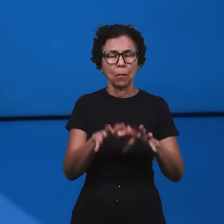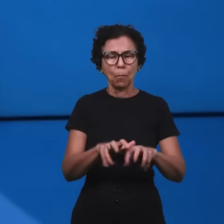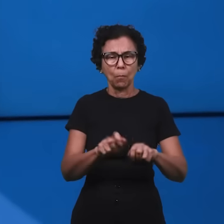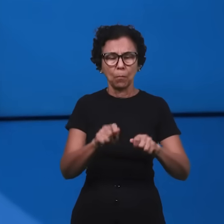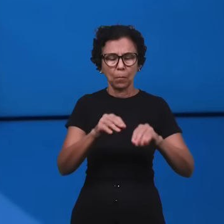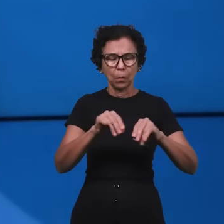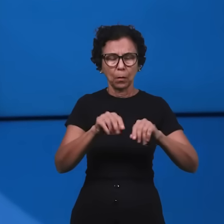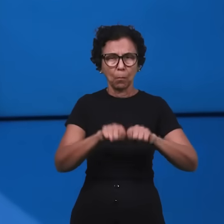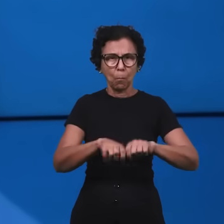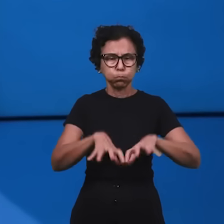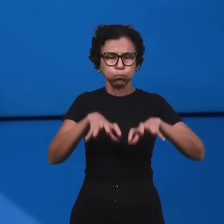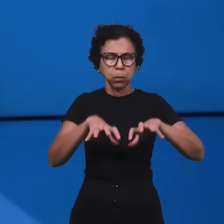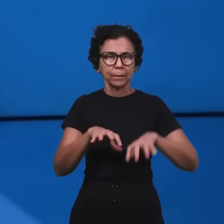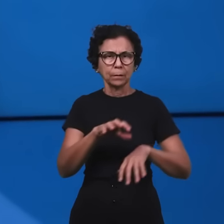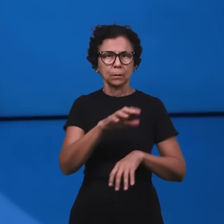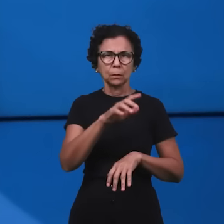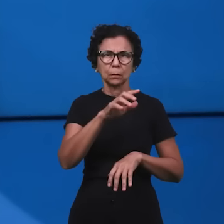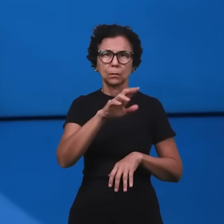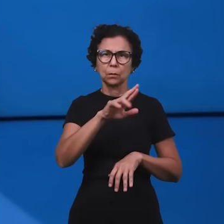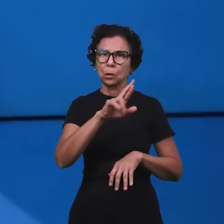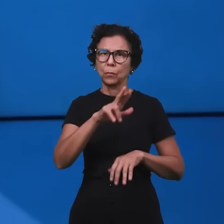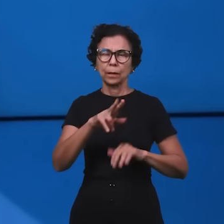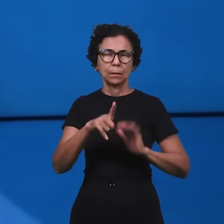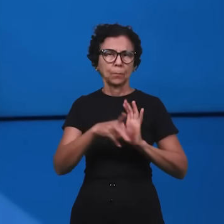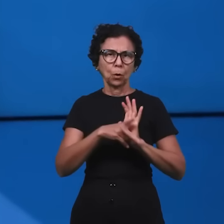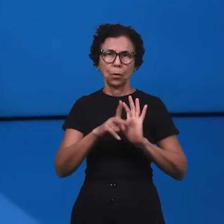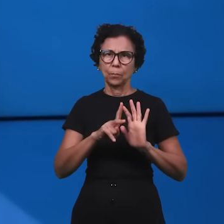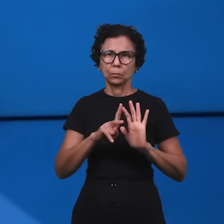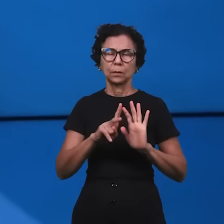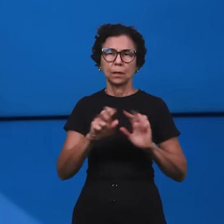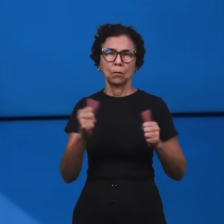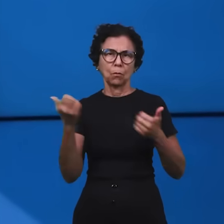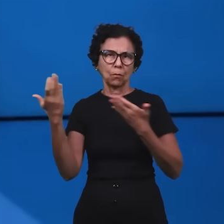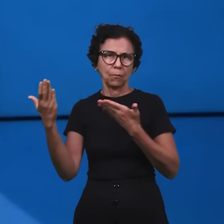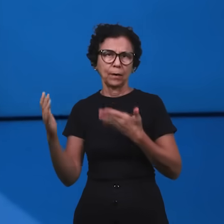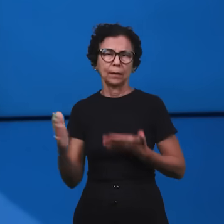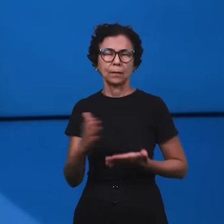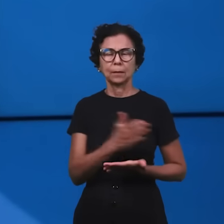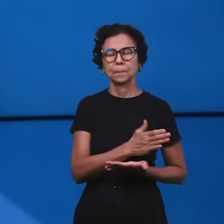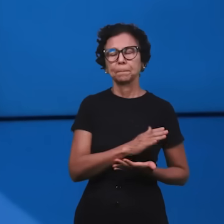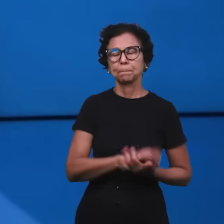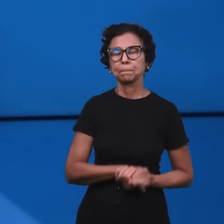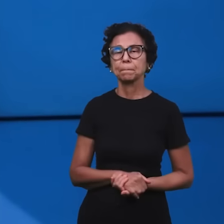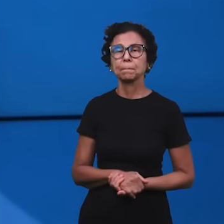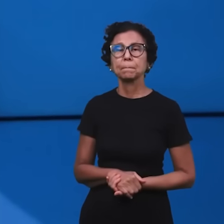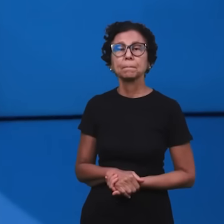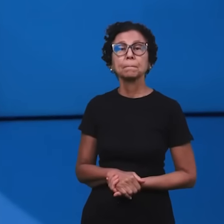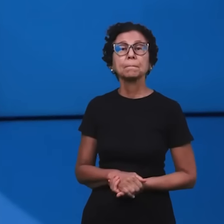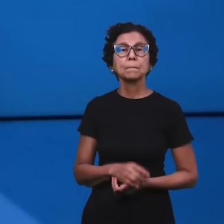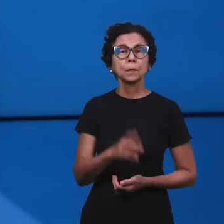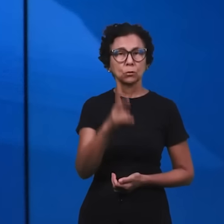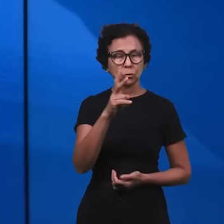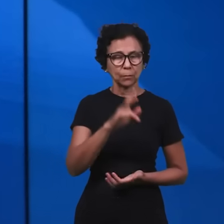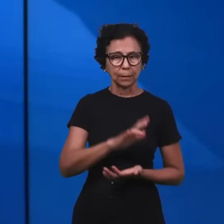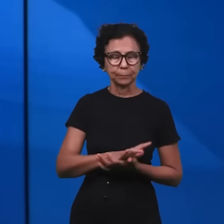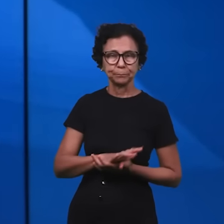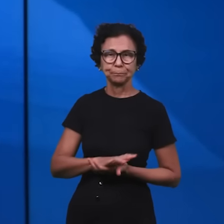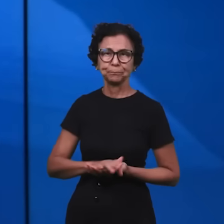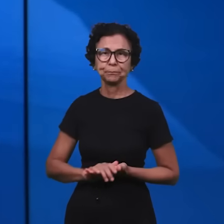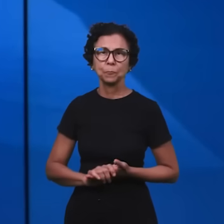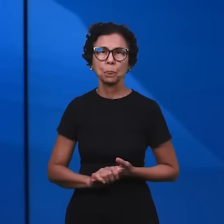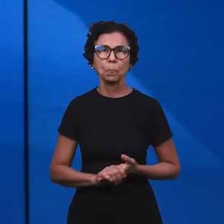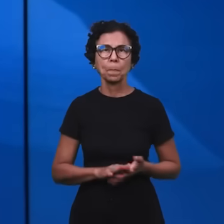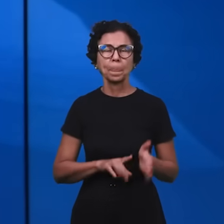como o fermento e o mel. Muito bom, mas para nós aprendermos um pouco sobre o assunto da Escola Bíblica Dominical. Vamos então agora, vamos